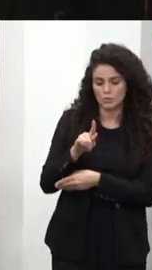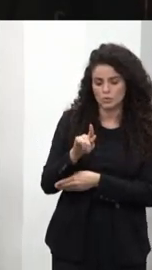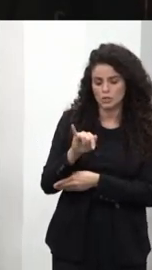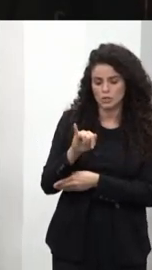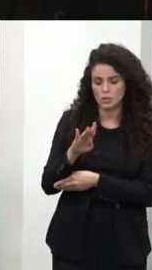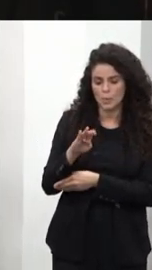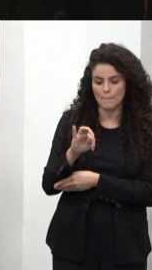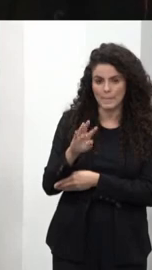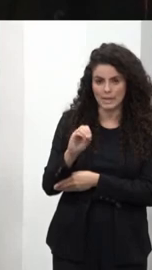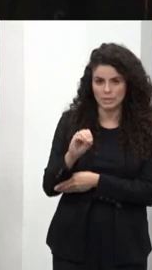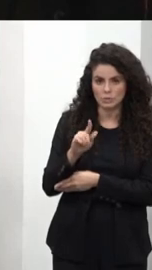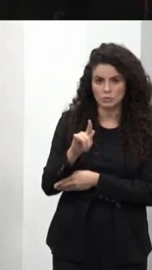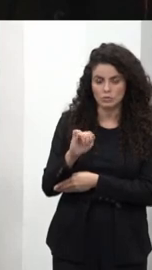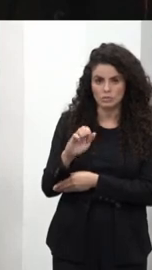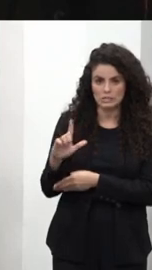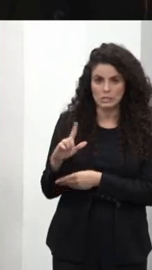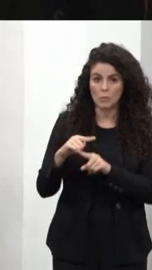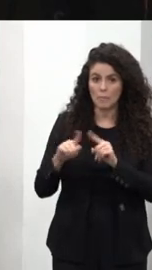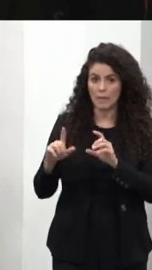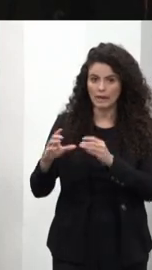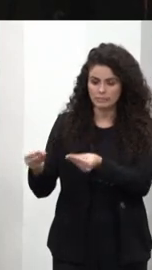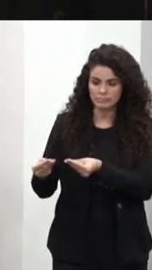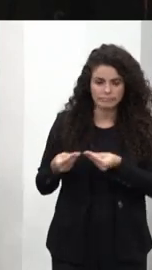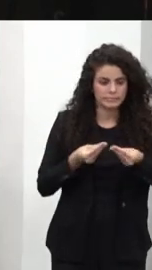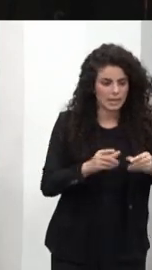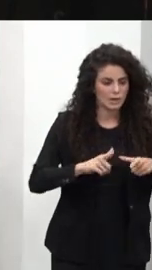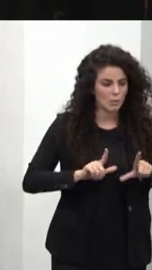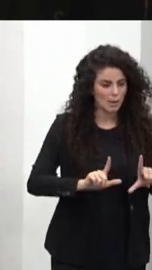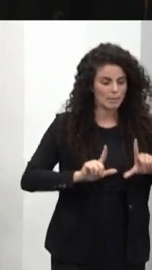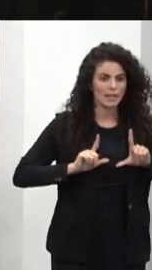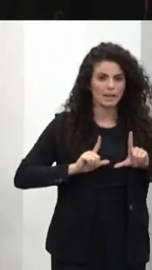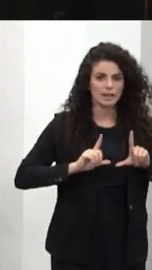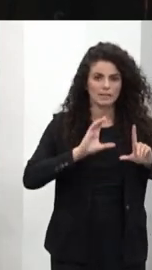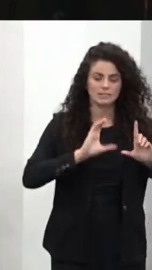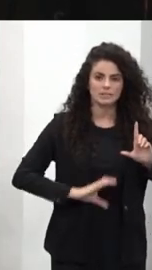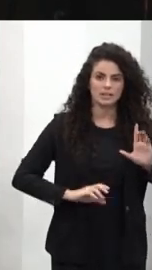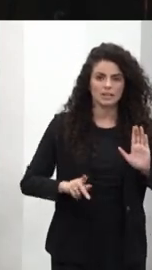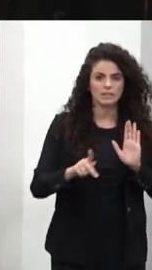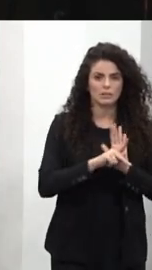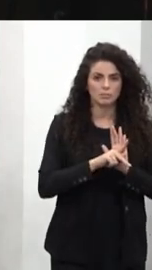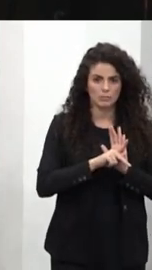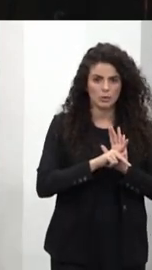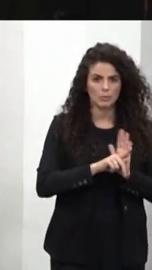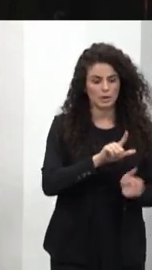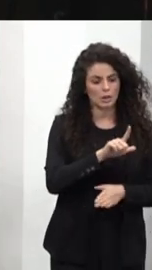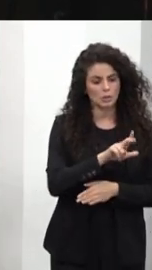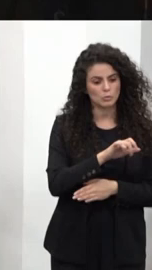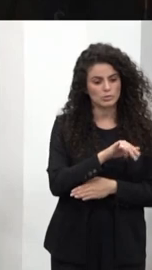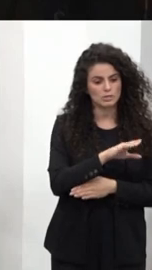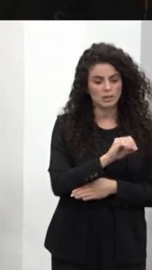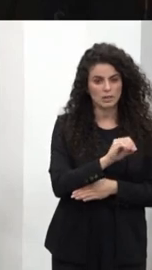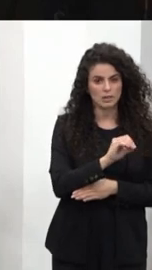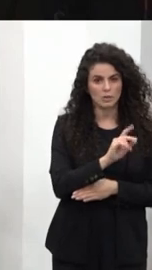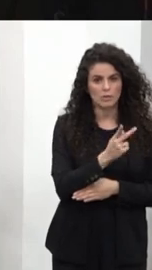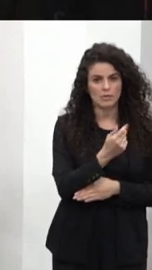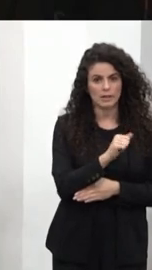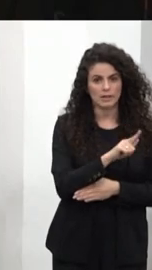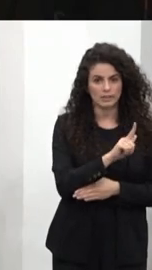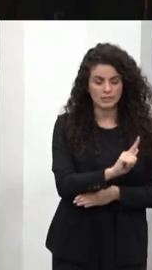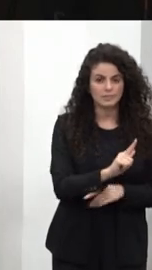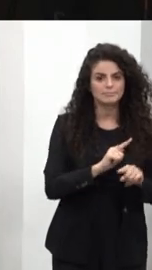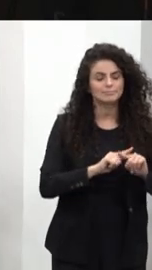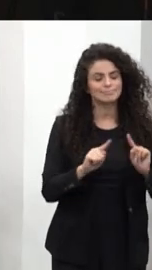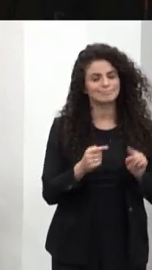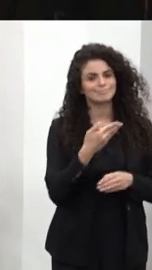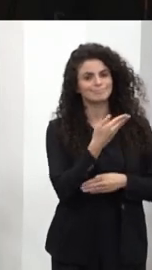aquilo ali foi uma vergonha para Florianópolis mas gostaria de agradecer também aqui o deputado Marquito que fez fez